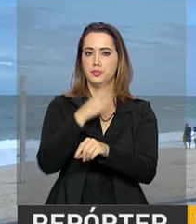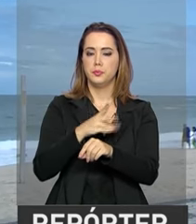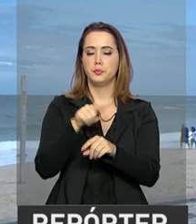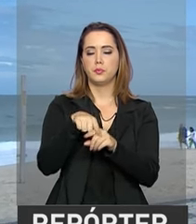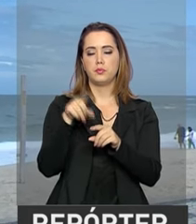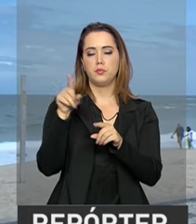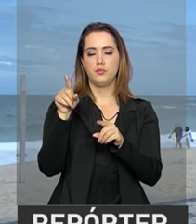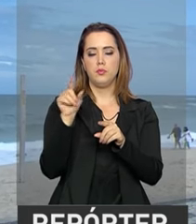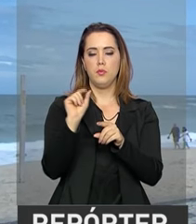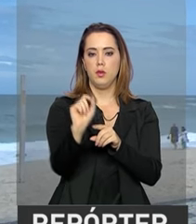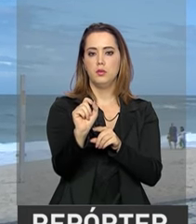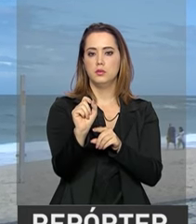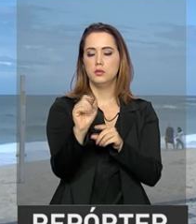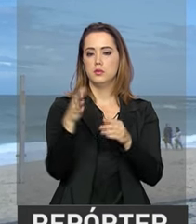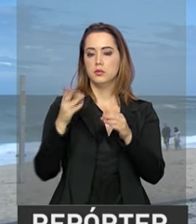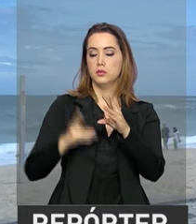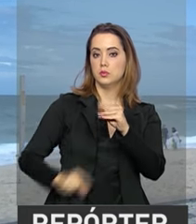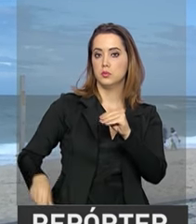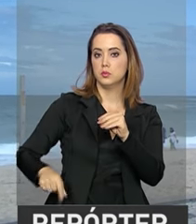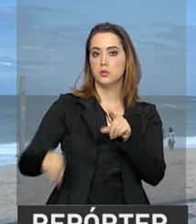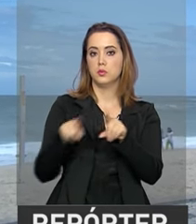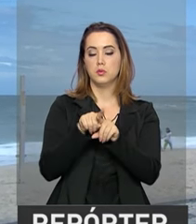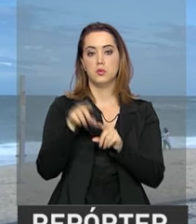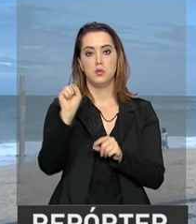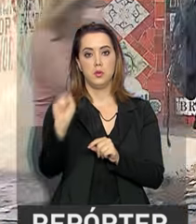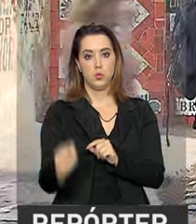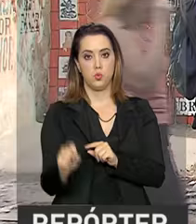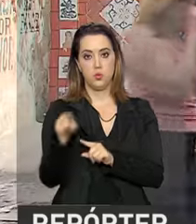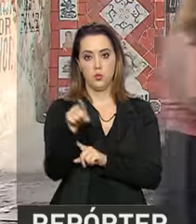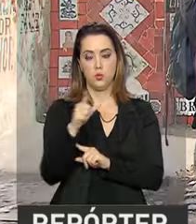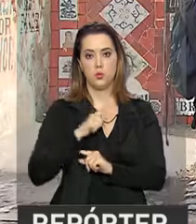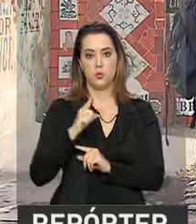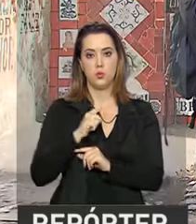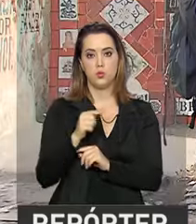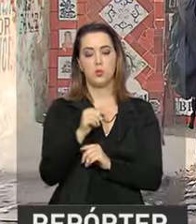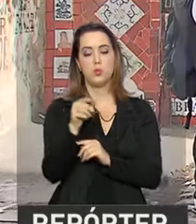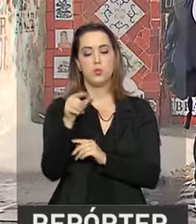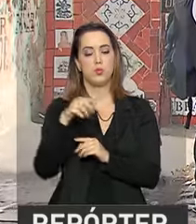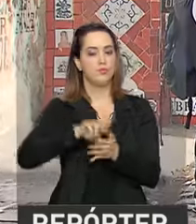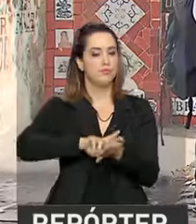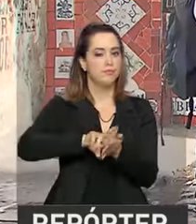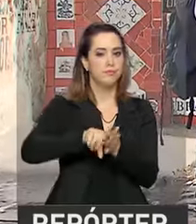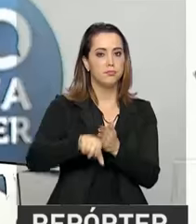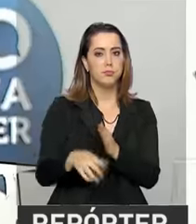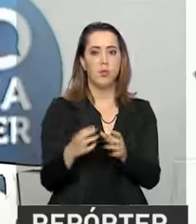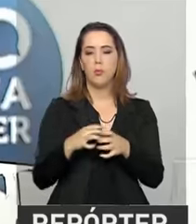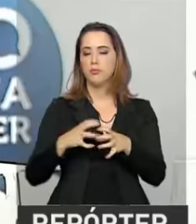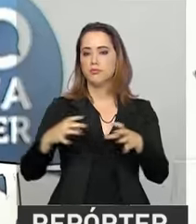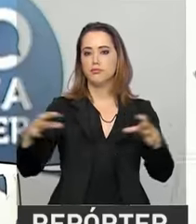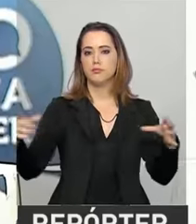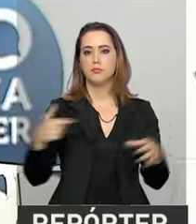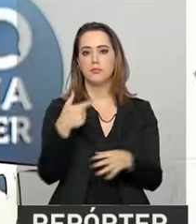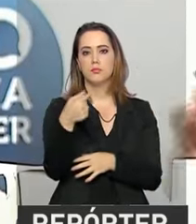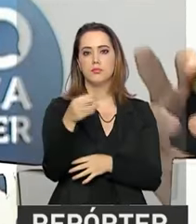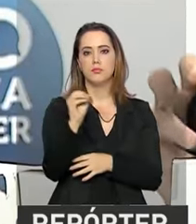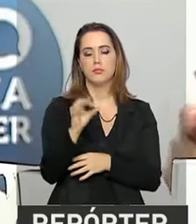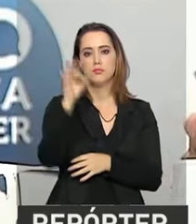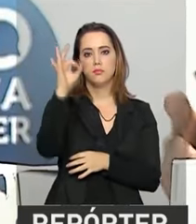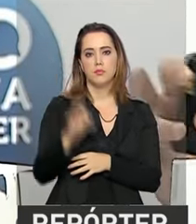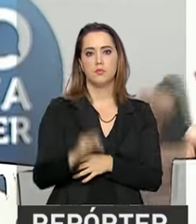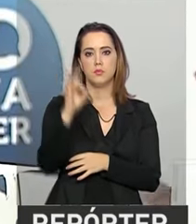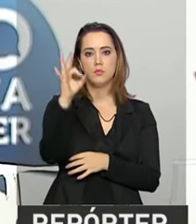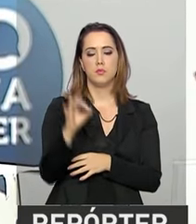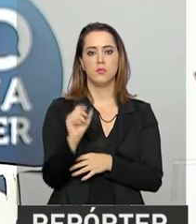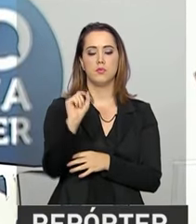e só na zona sul o comércio de bares e restaurantes cresceu 70% o prefeito do Rio de Janeiro